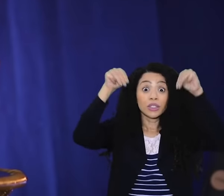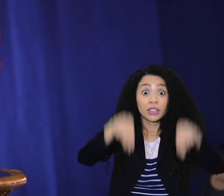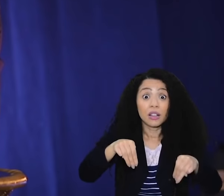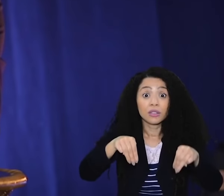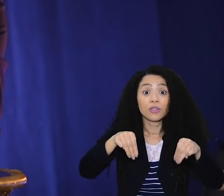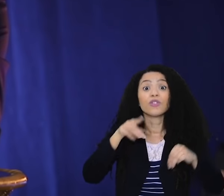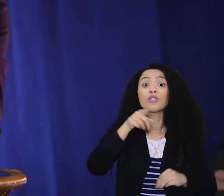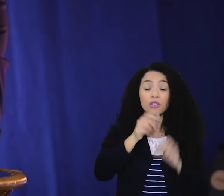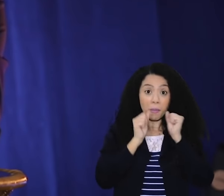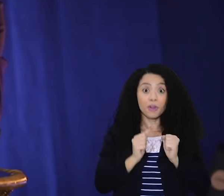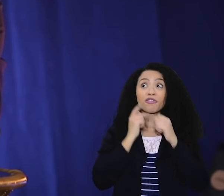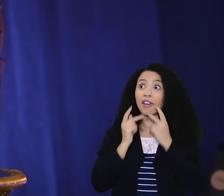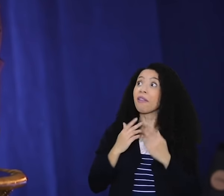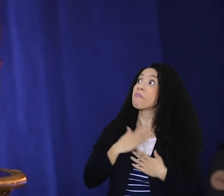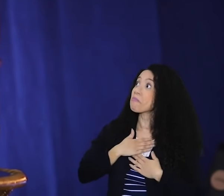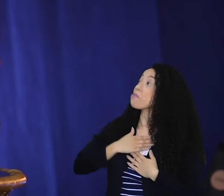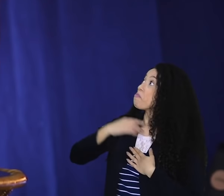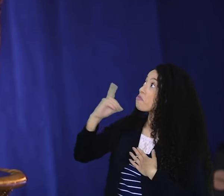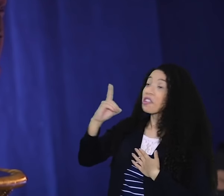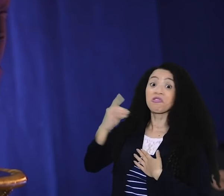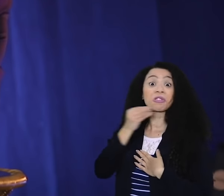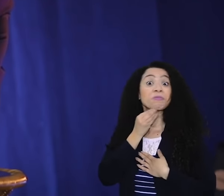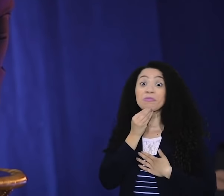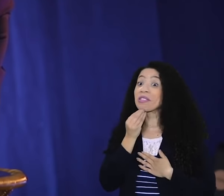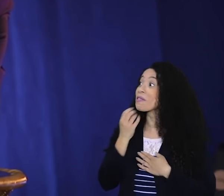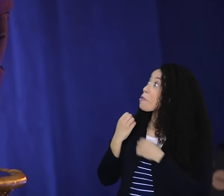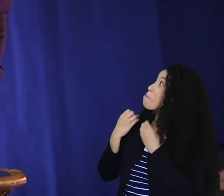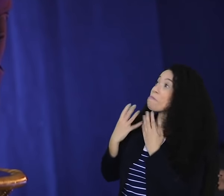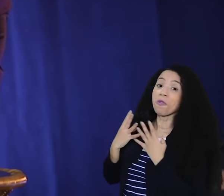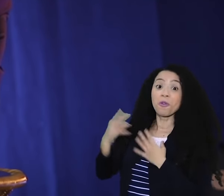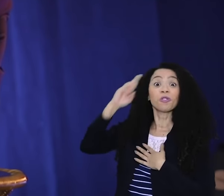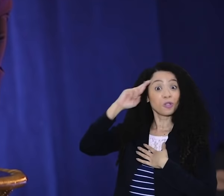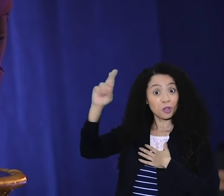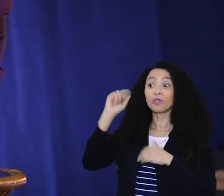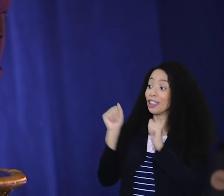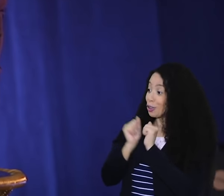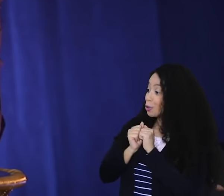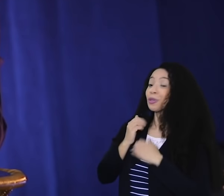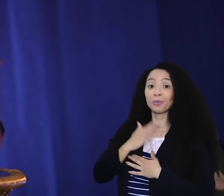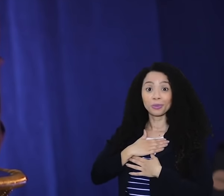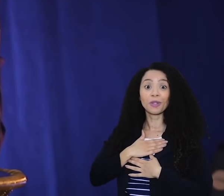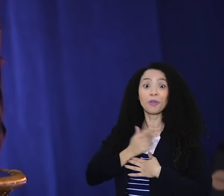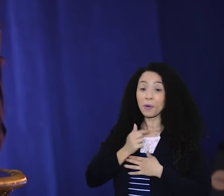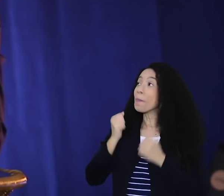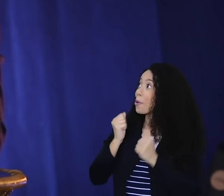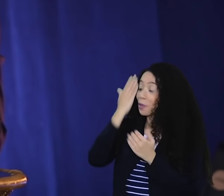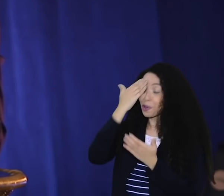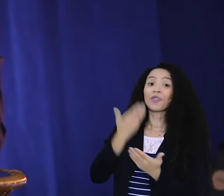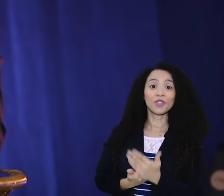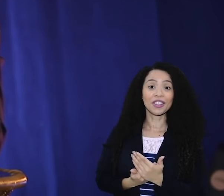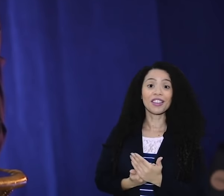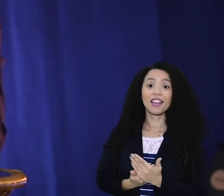prova, você pode dizer assim: meu Deus, que experiência fantástica. O Senhor está comigo. Eu posso confiar nele. É